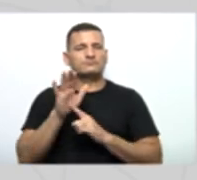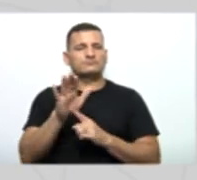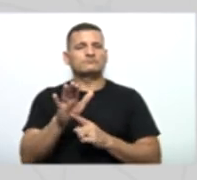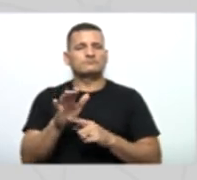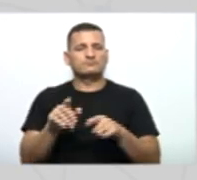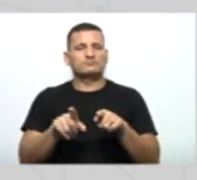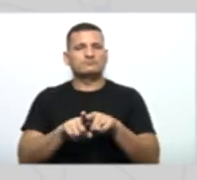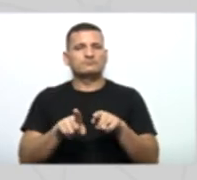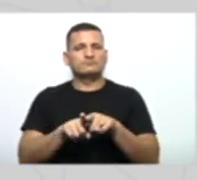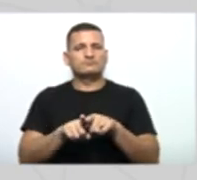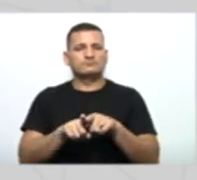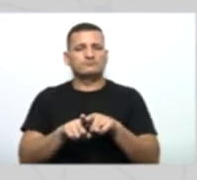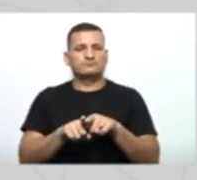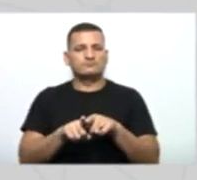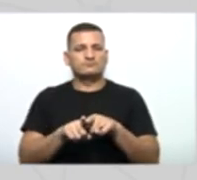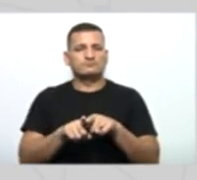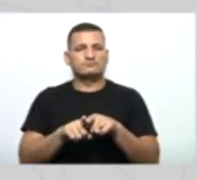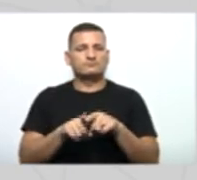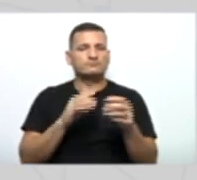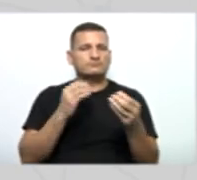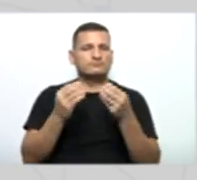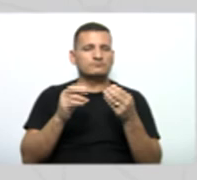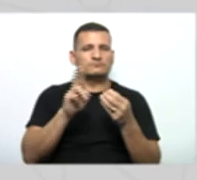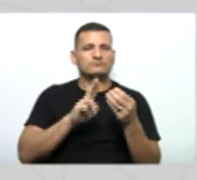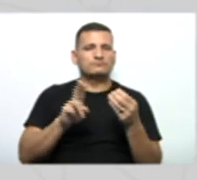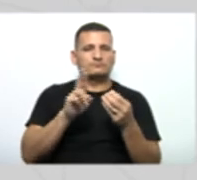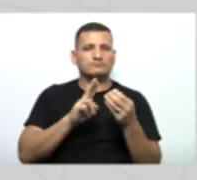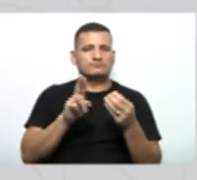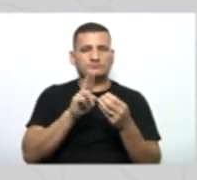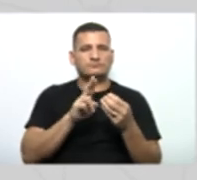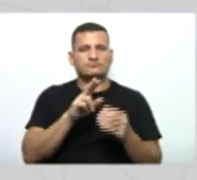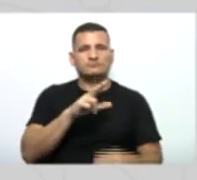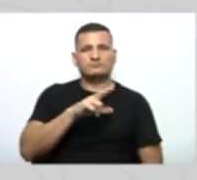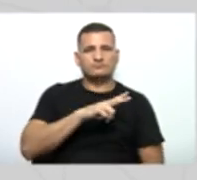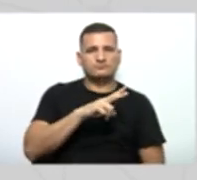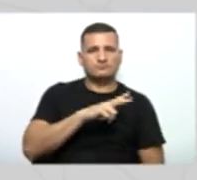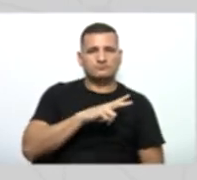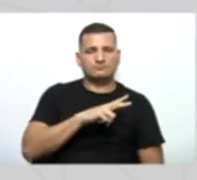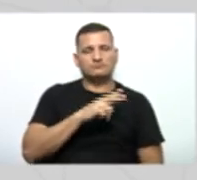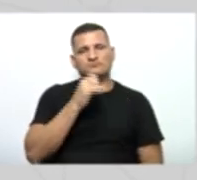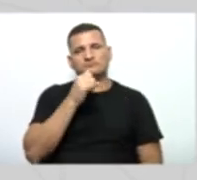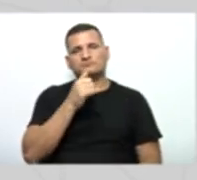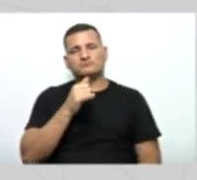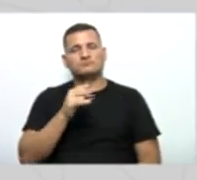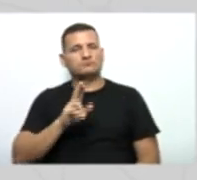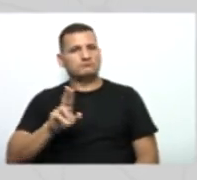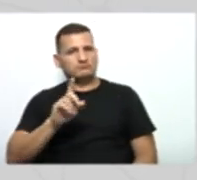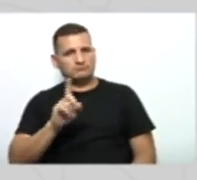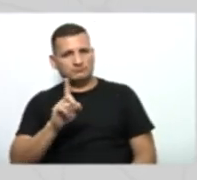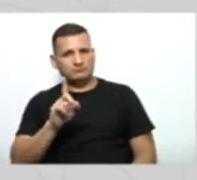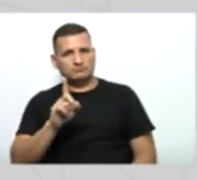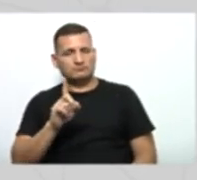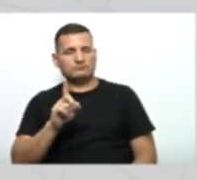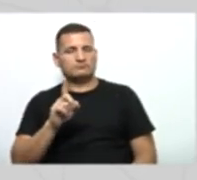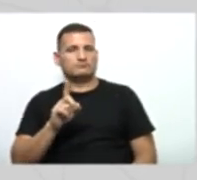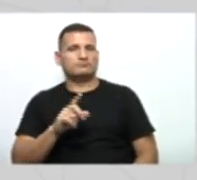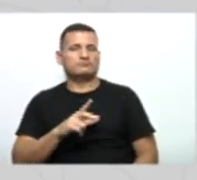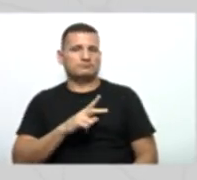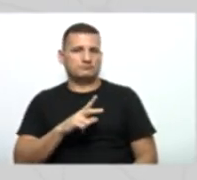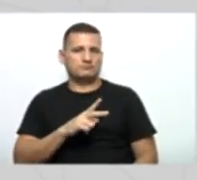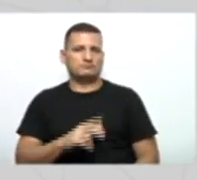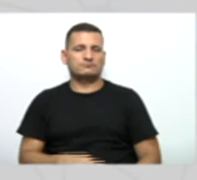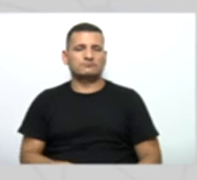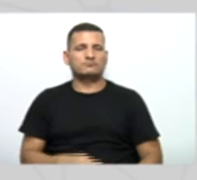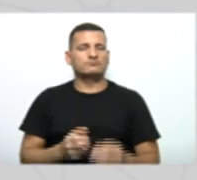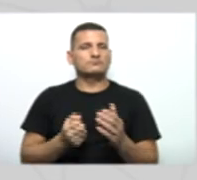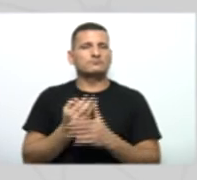aquela explicação sobre quando utilizar um atributo privado e quando não utilizar um atributo do tipo privado. Vou criar o